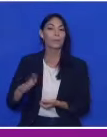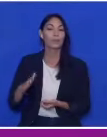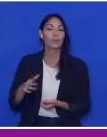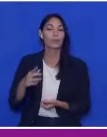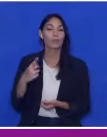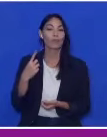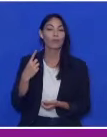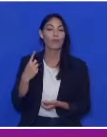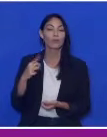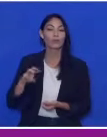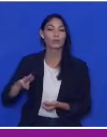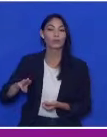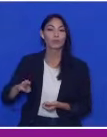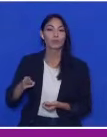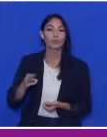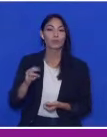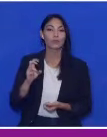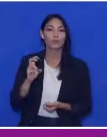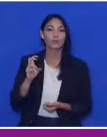estimado em